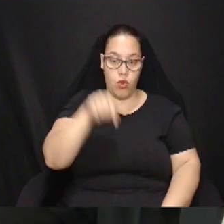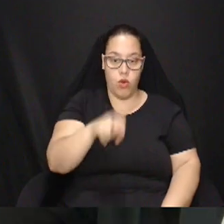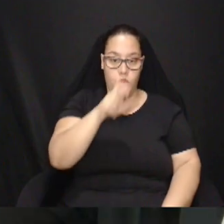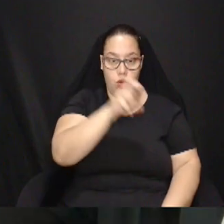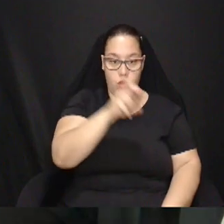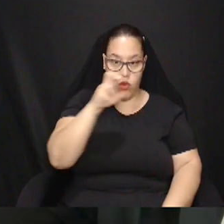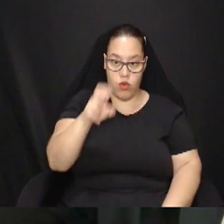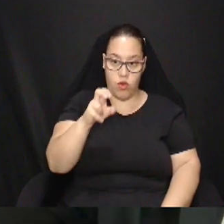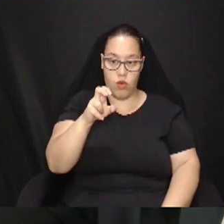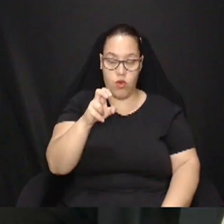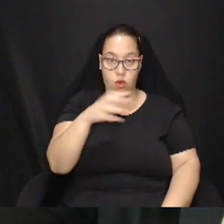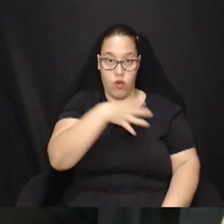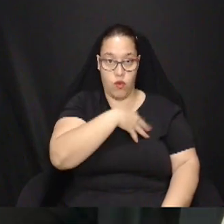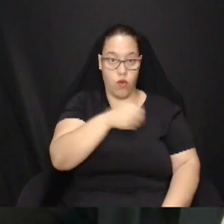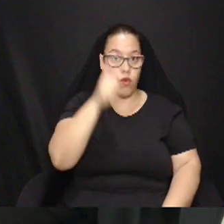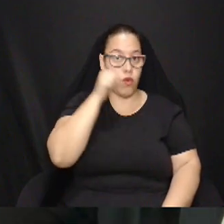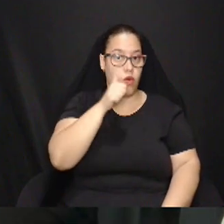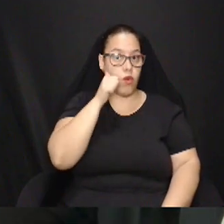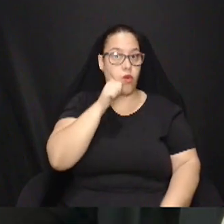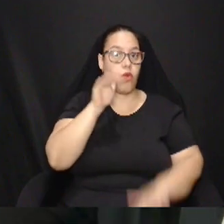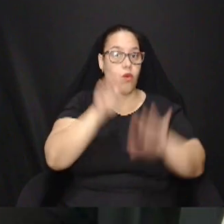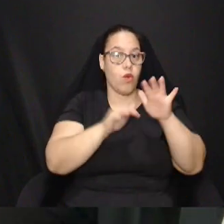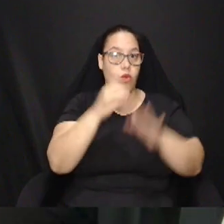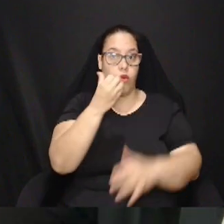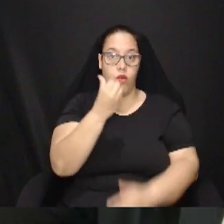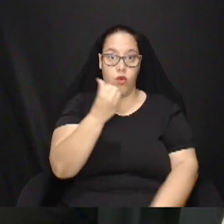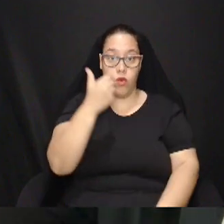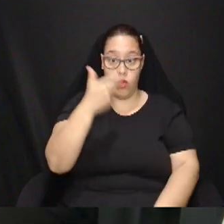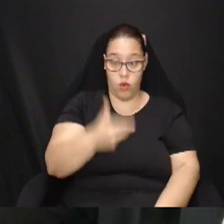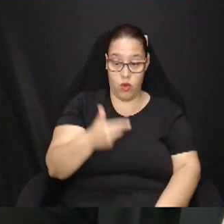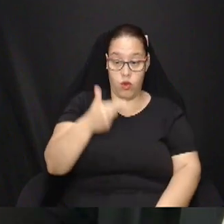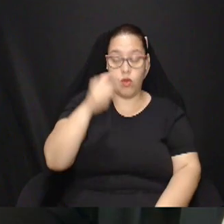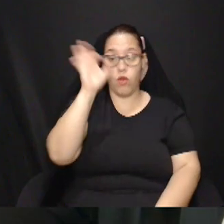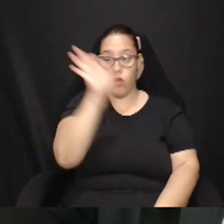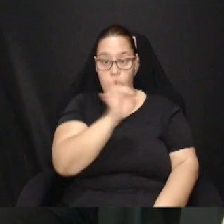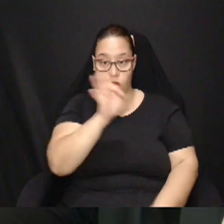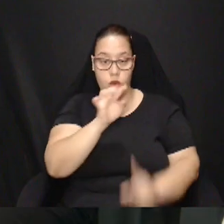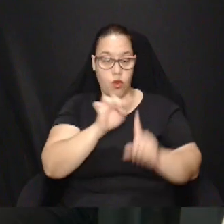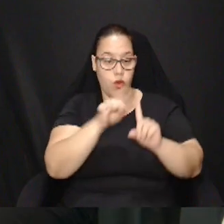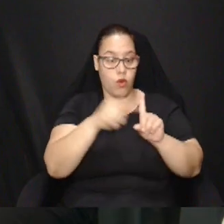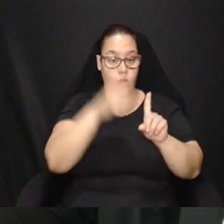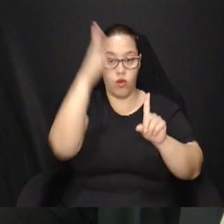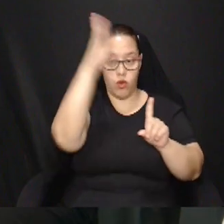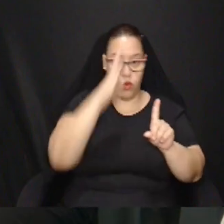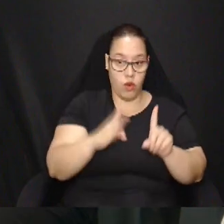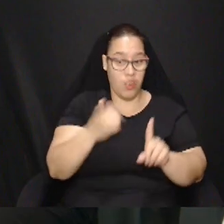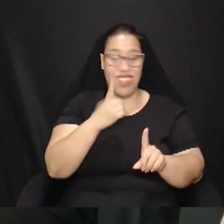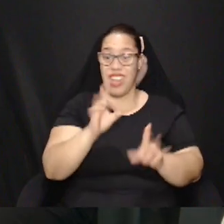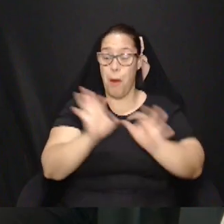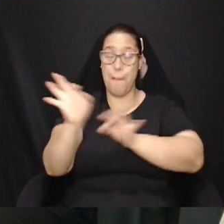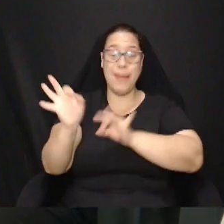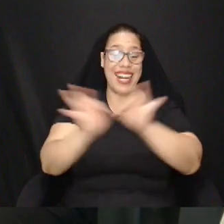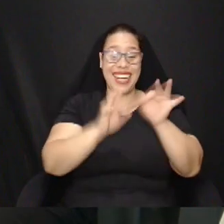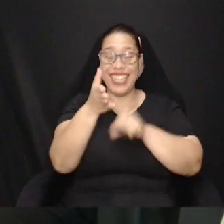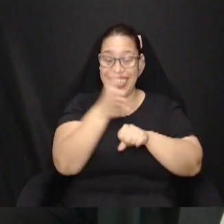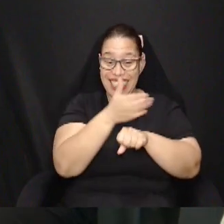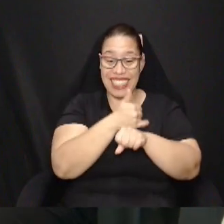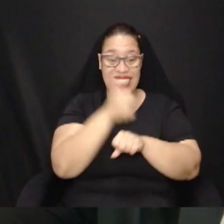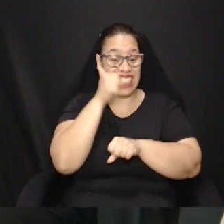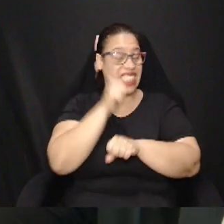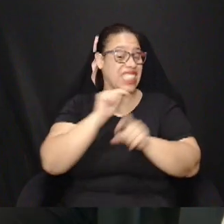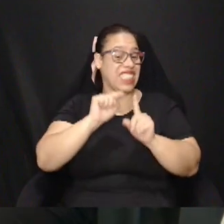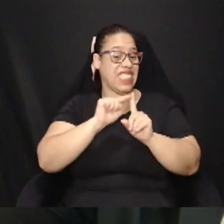mulher. Entretanto, 62% das gravidezes no Brasil são não planejadas. As mulheres se engravidam quando não